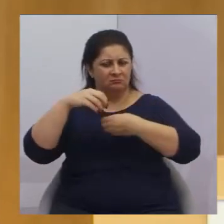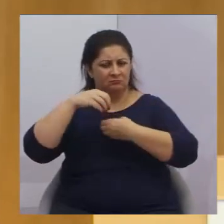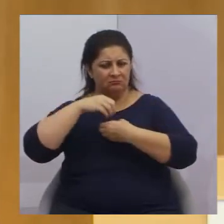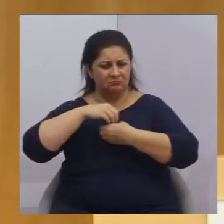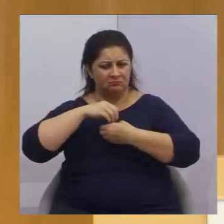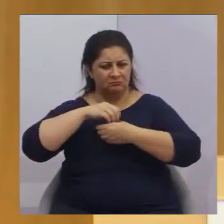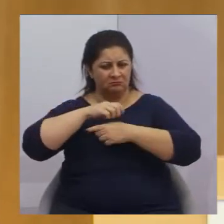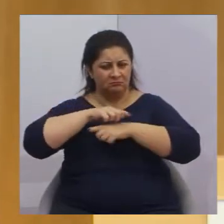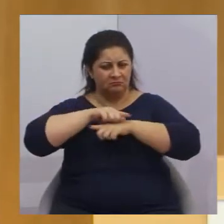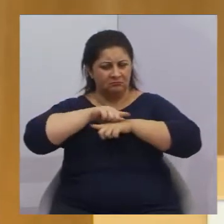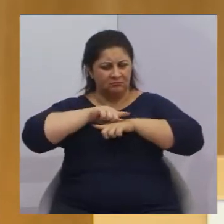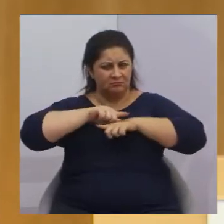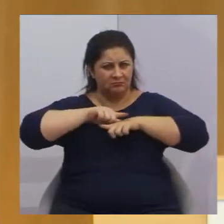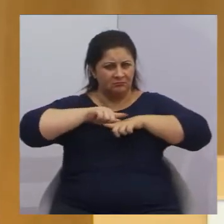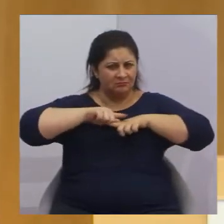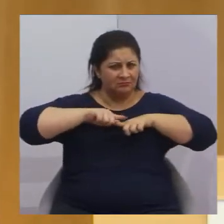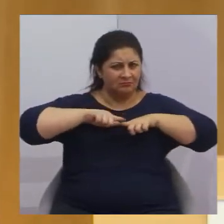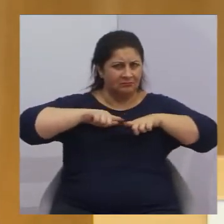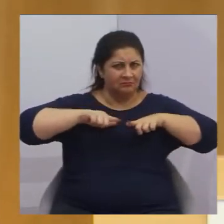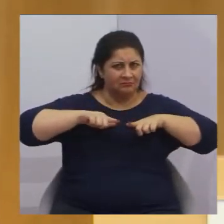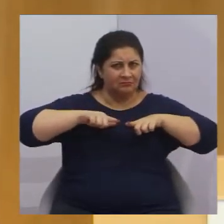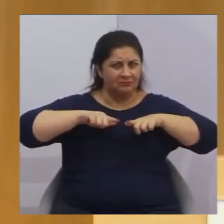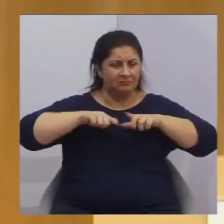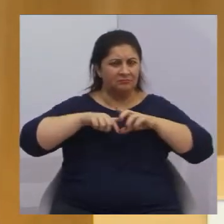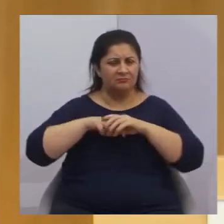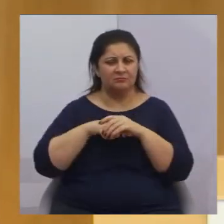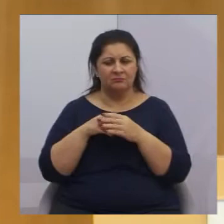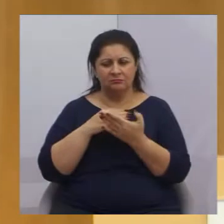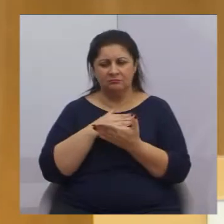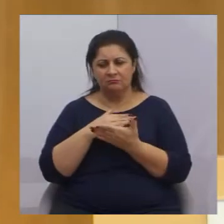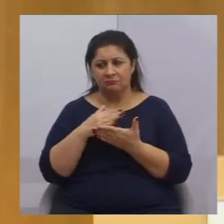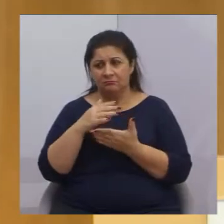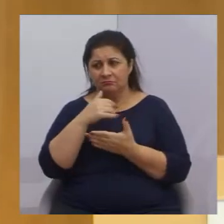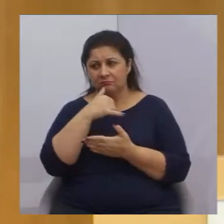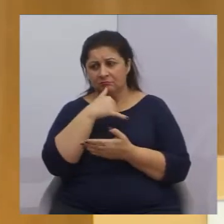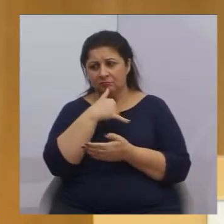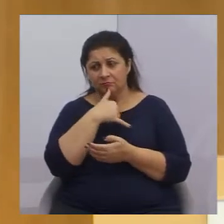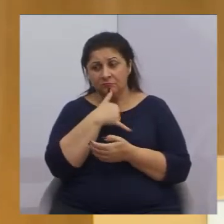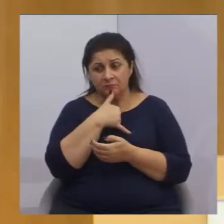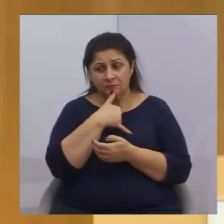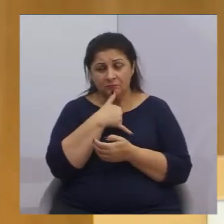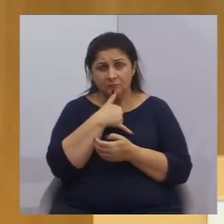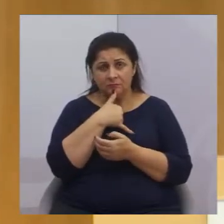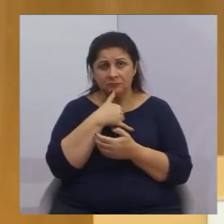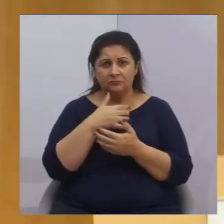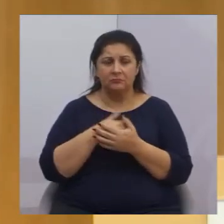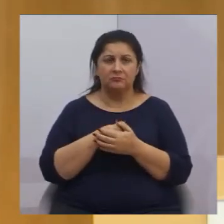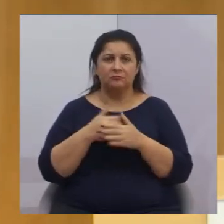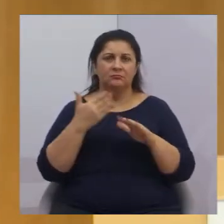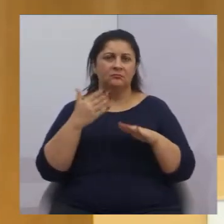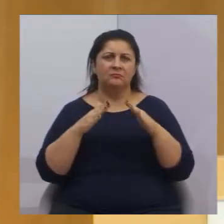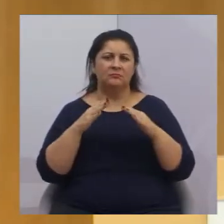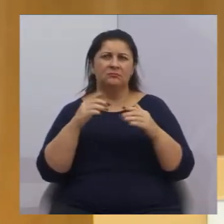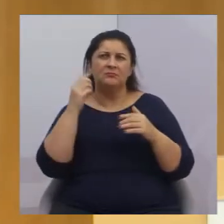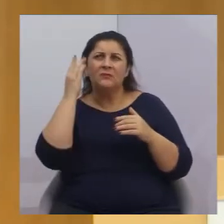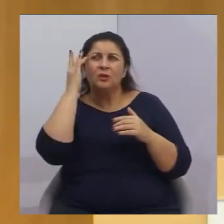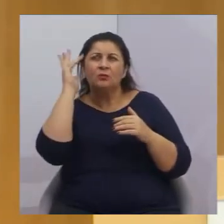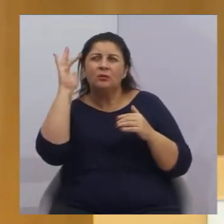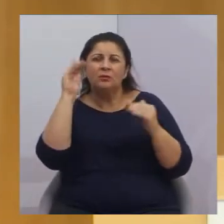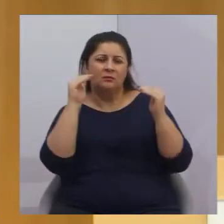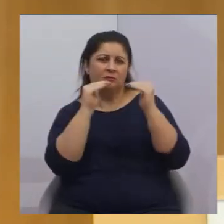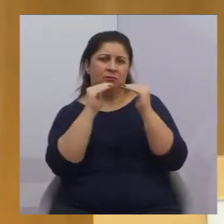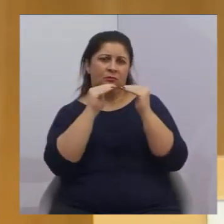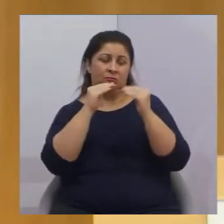ela se percebendo cada vez mais triste, muitas vezes ela não associa esses